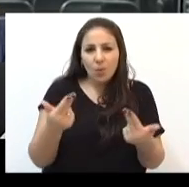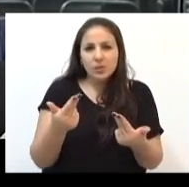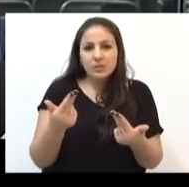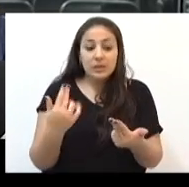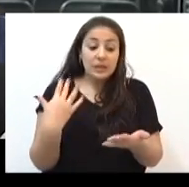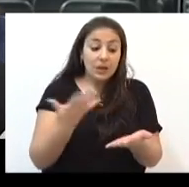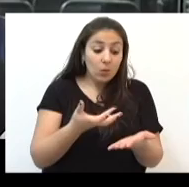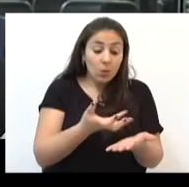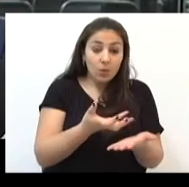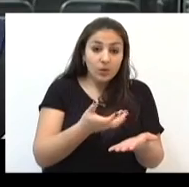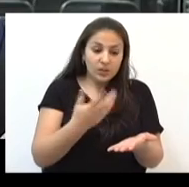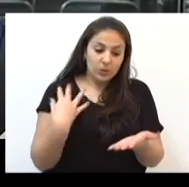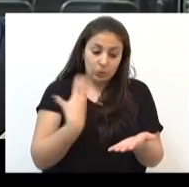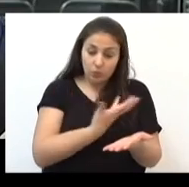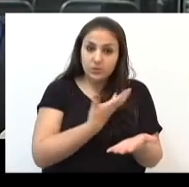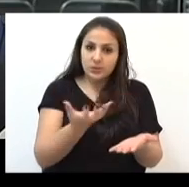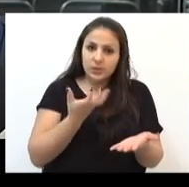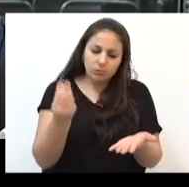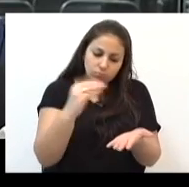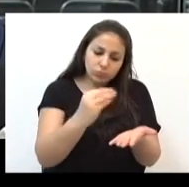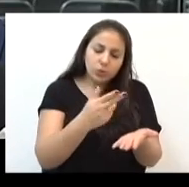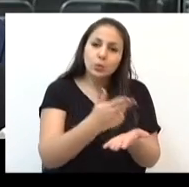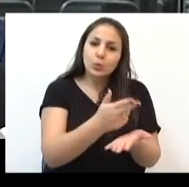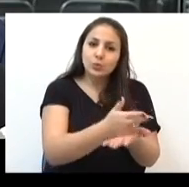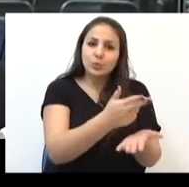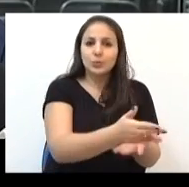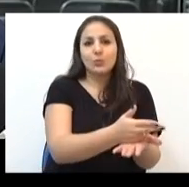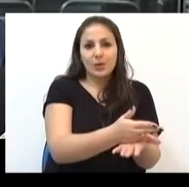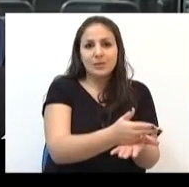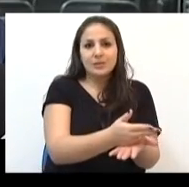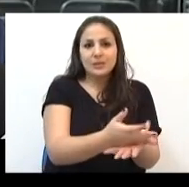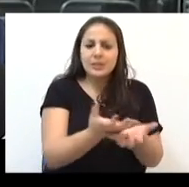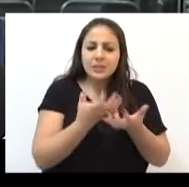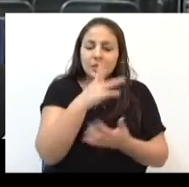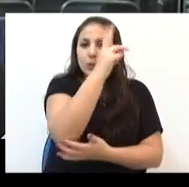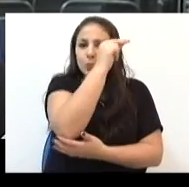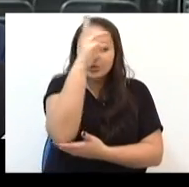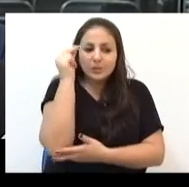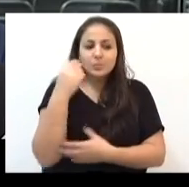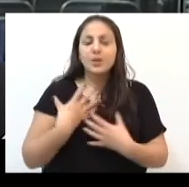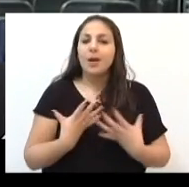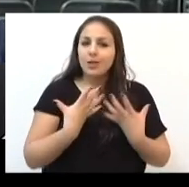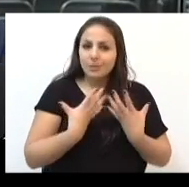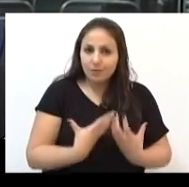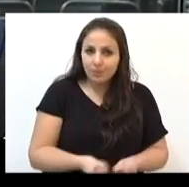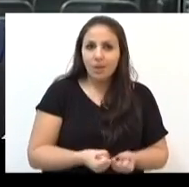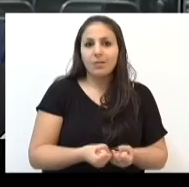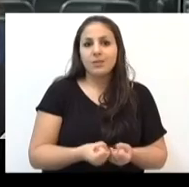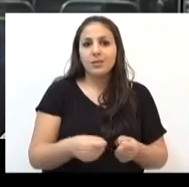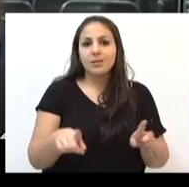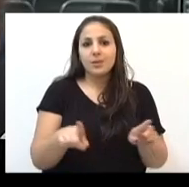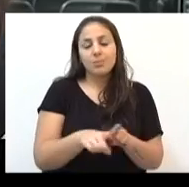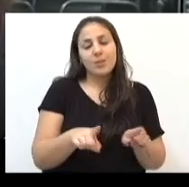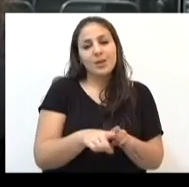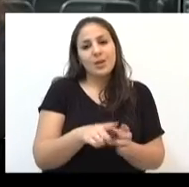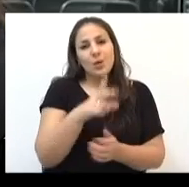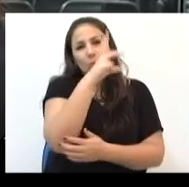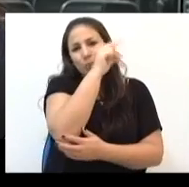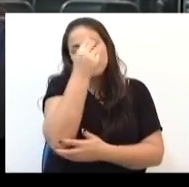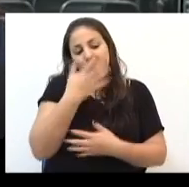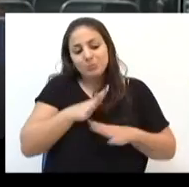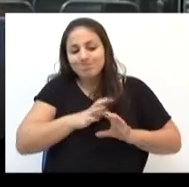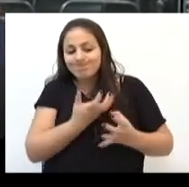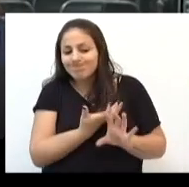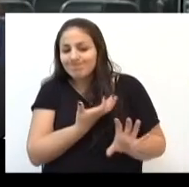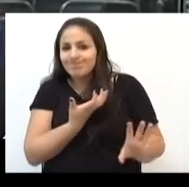nós, de fato, gostaríamos que o município se apropriasse mesmo e pudesse assumir. O município meio que se